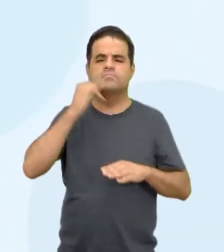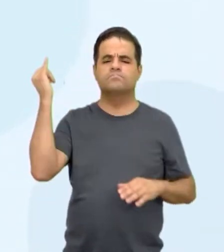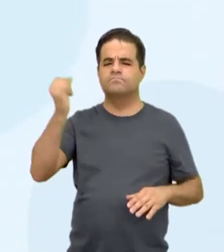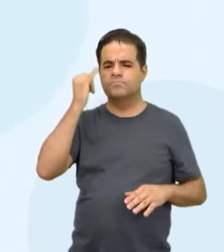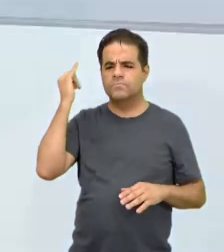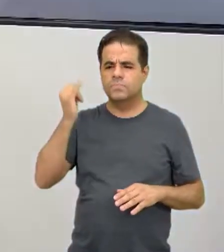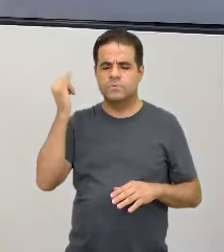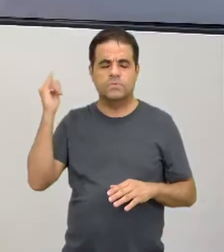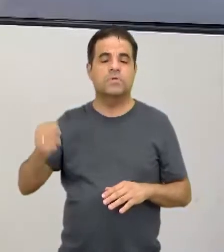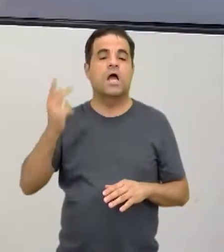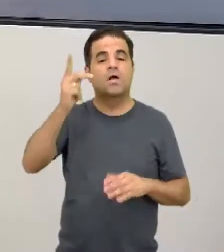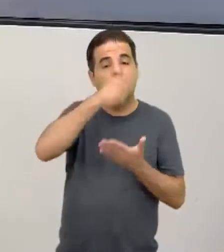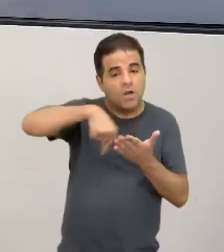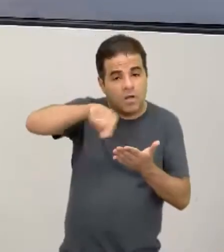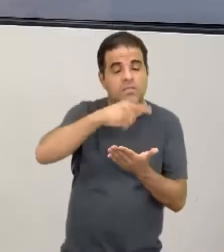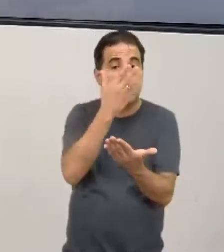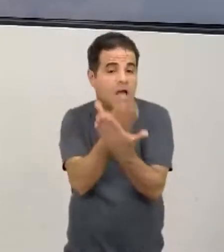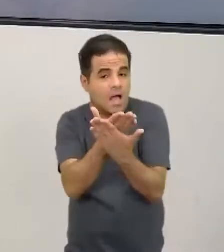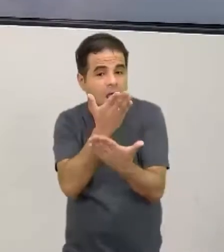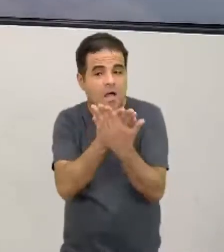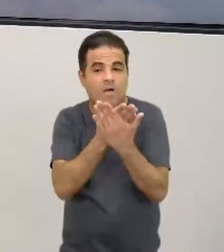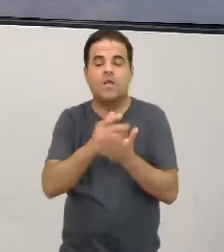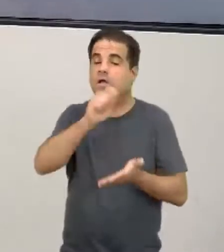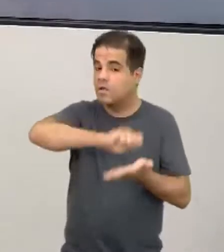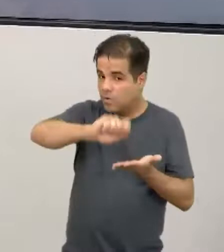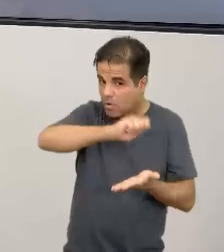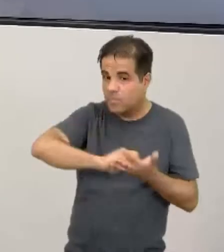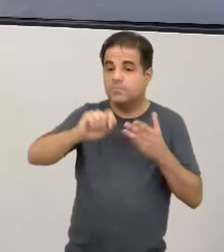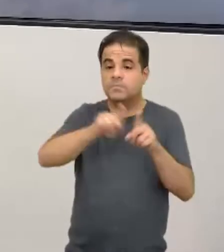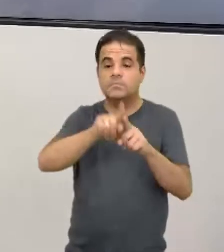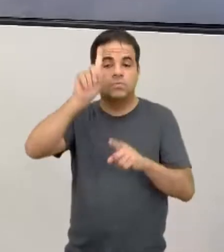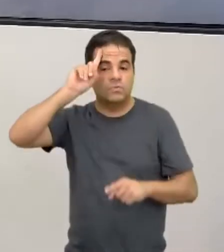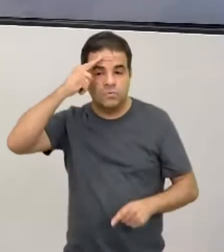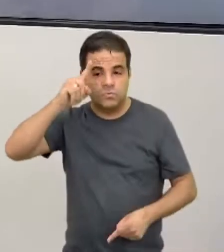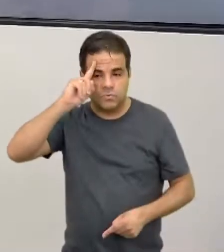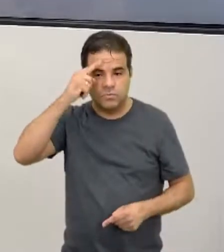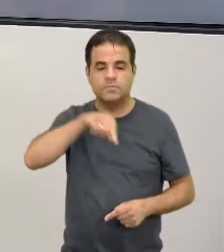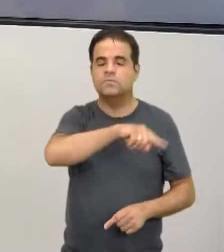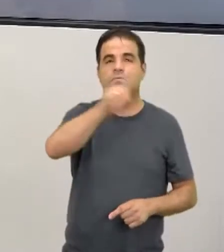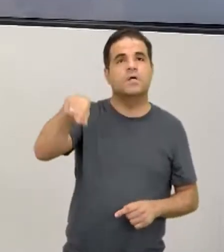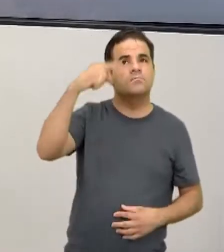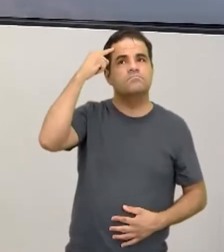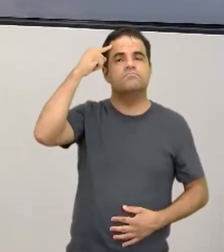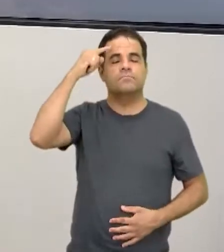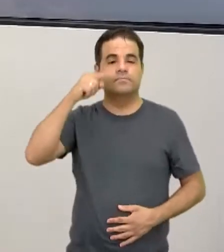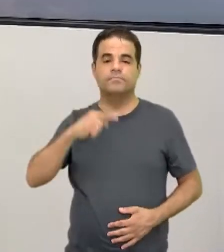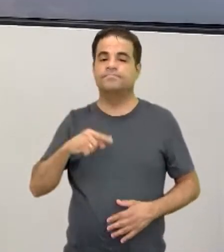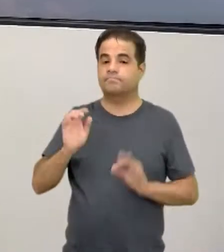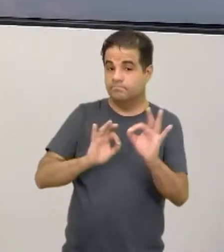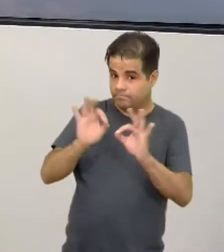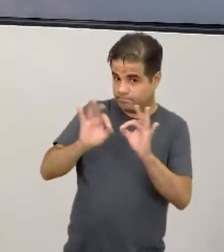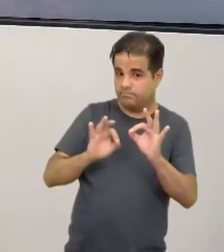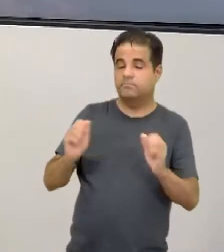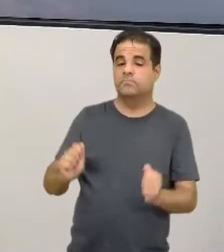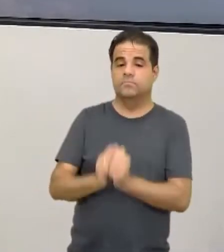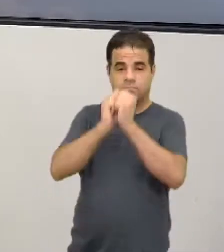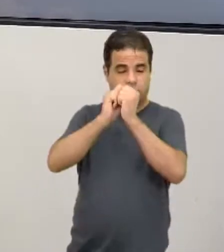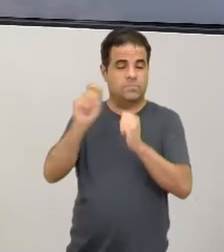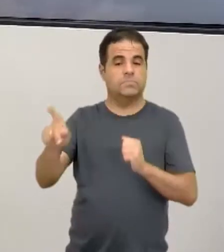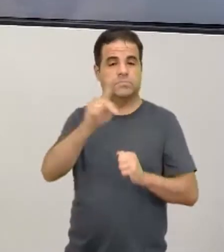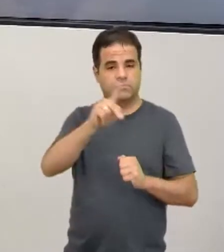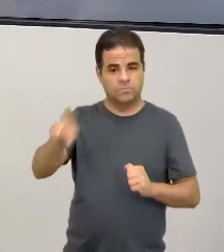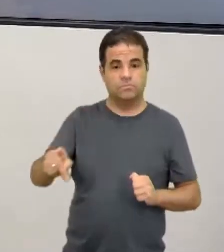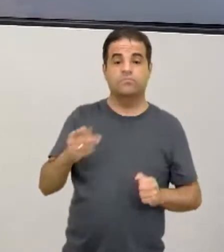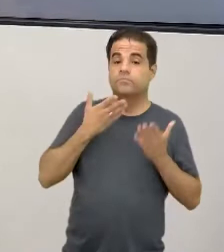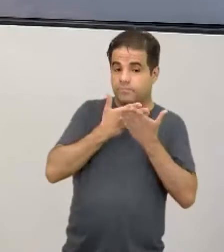importantes a respeito da nossa aula. E aí, anotem também as dúvidas, né, para vocês conseguirem, então, solucioná-las com o professor